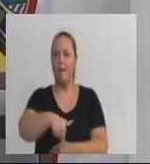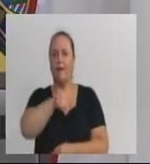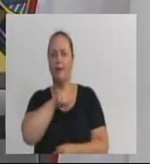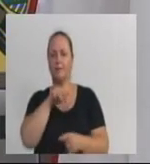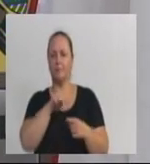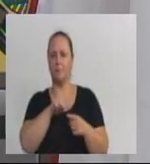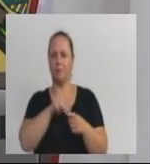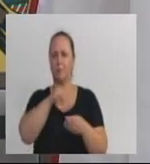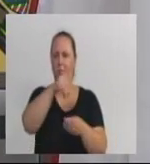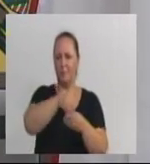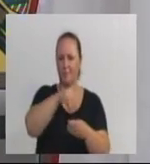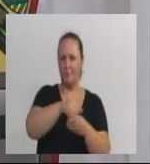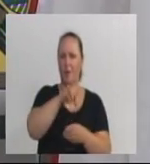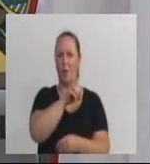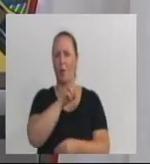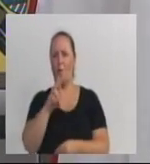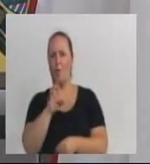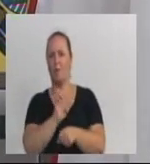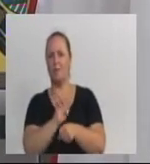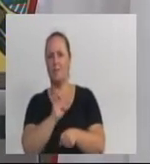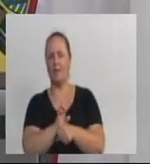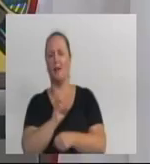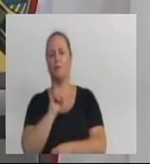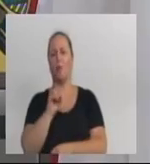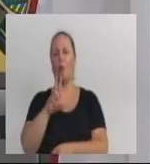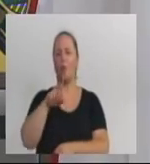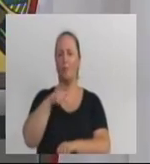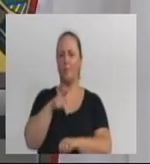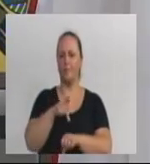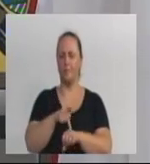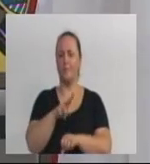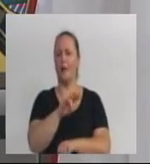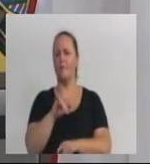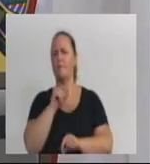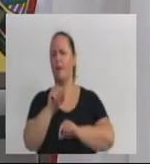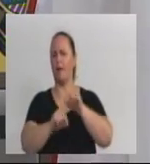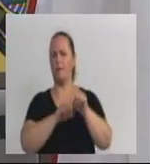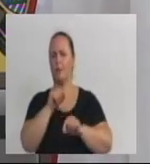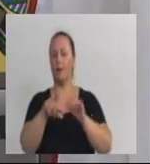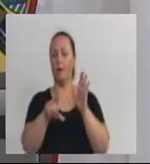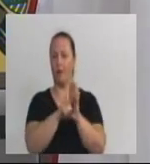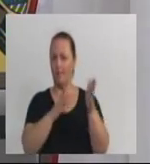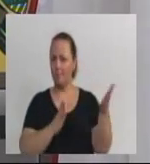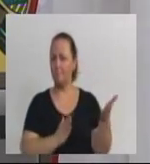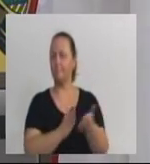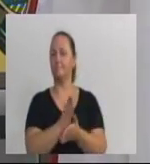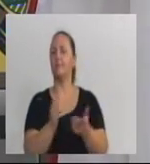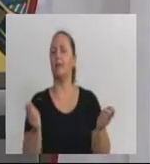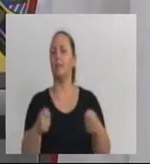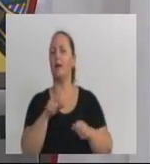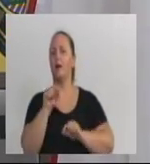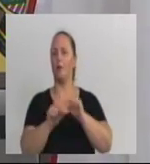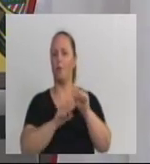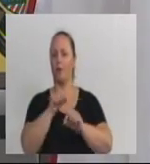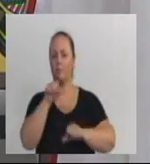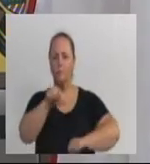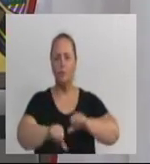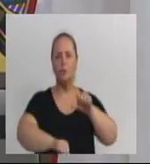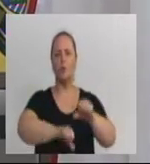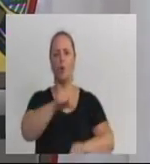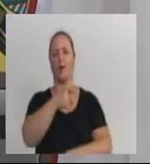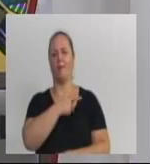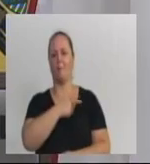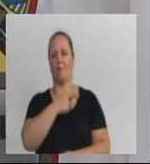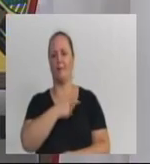estadual e nacional, teremos, pela lei aprovada, a possibilidade de mudança partidária. Isso